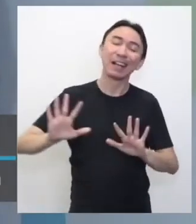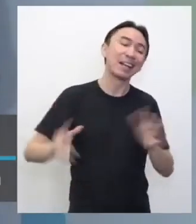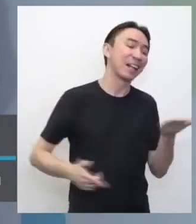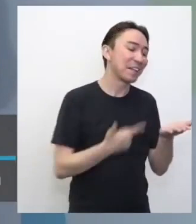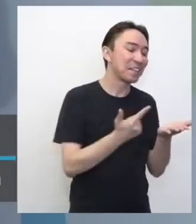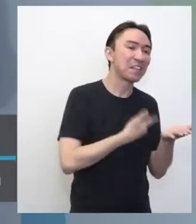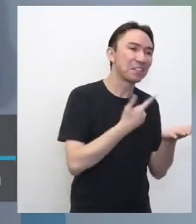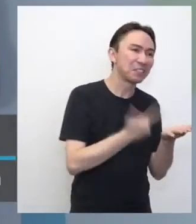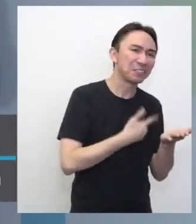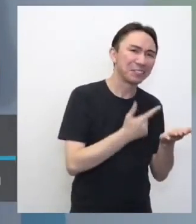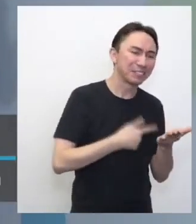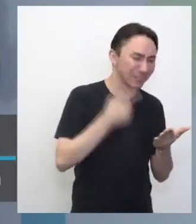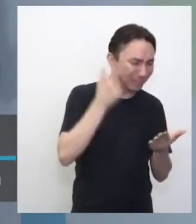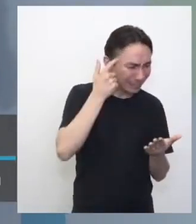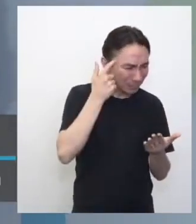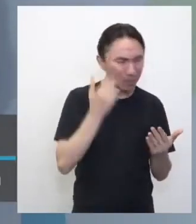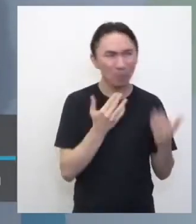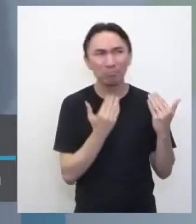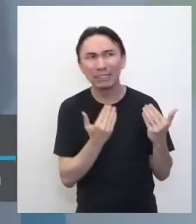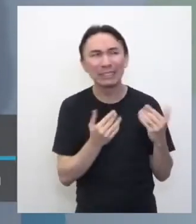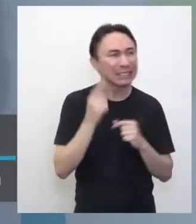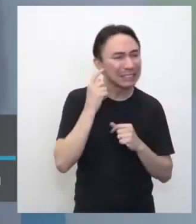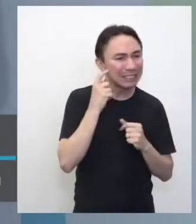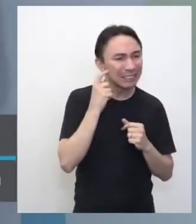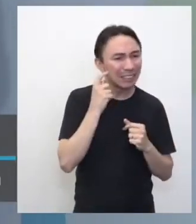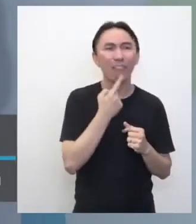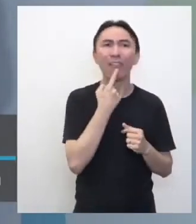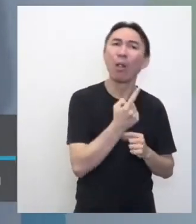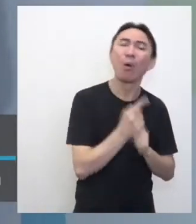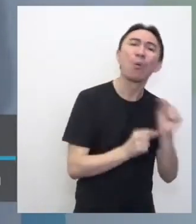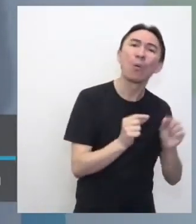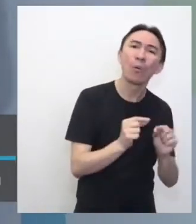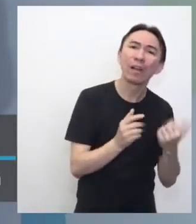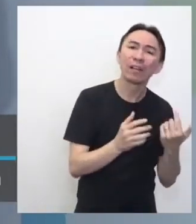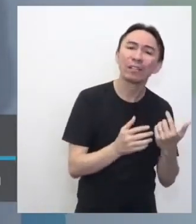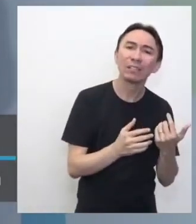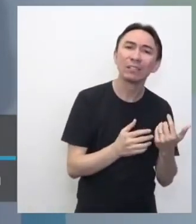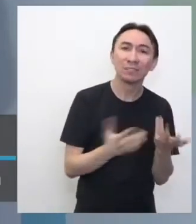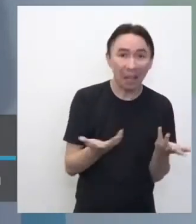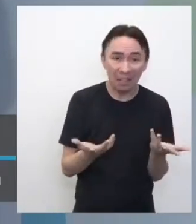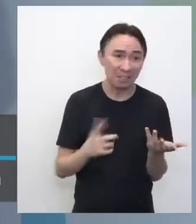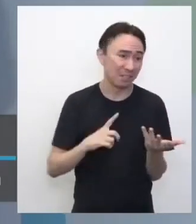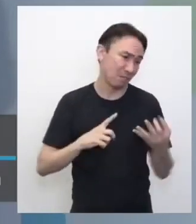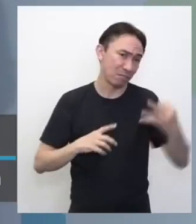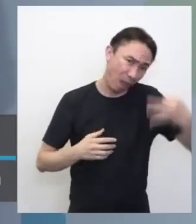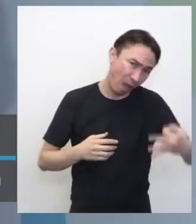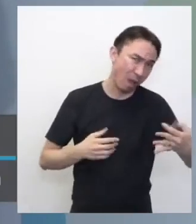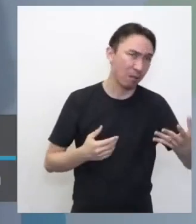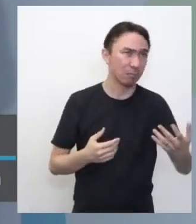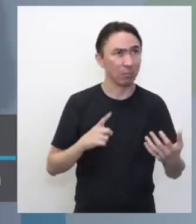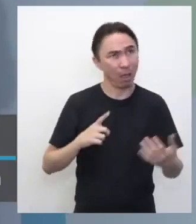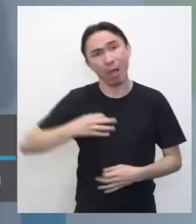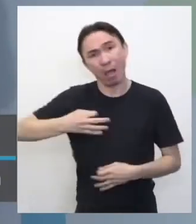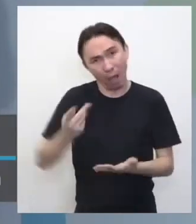aquela dúvida, sempre aquela possibilidade. Claro, tem o certo e tem o errado, mas sempre a gente busca